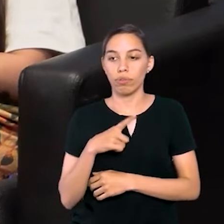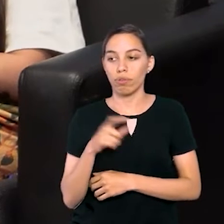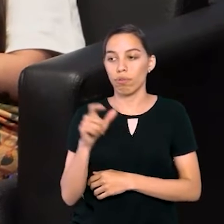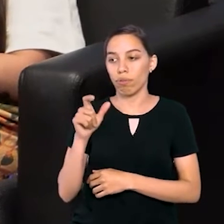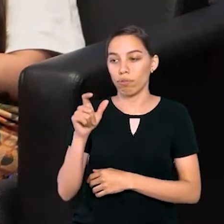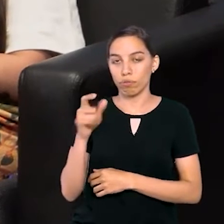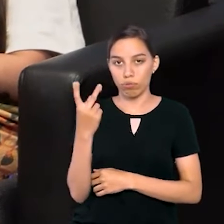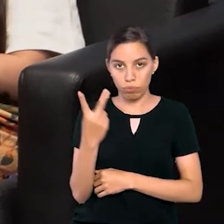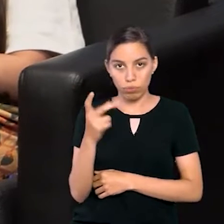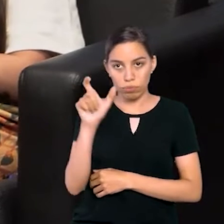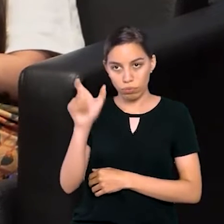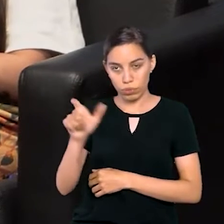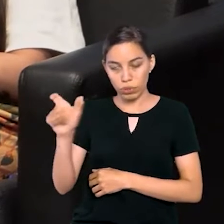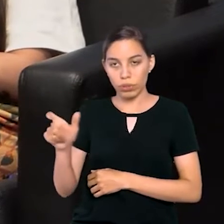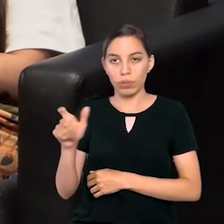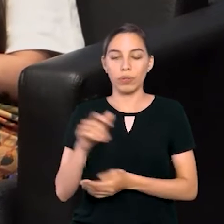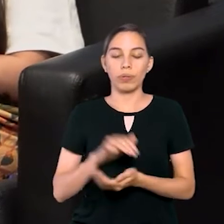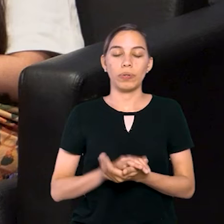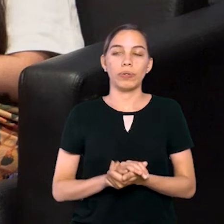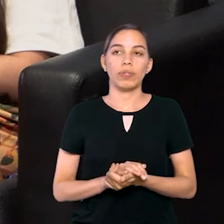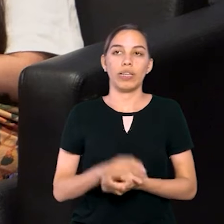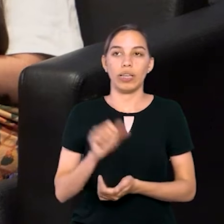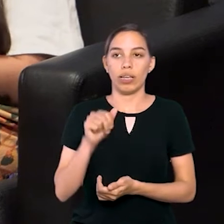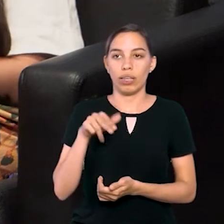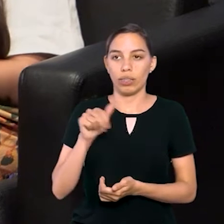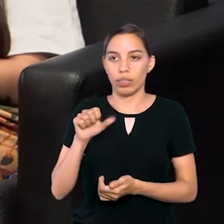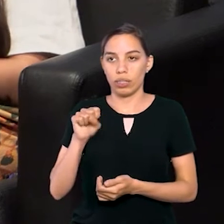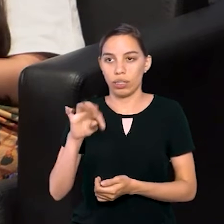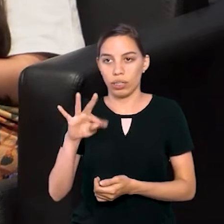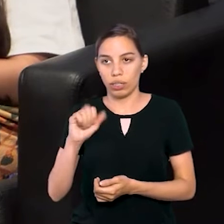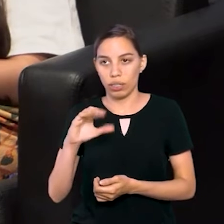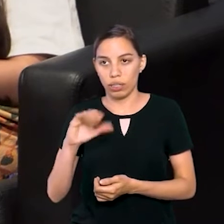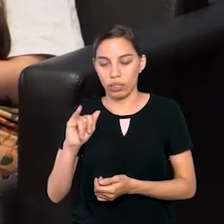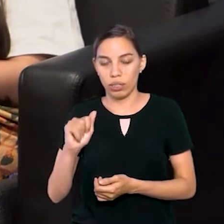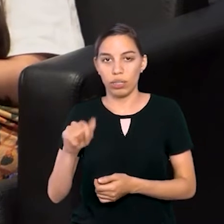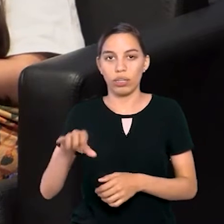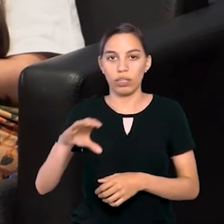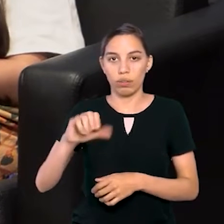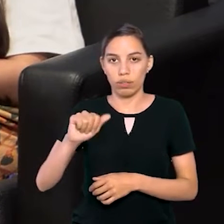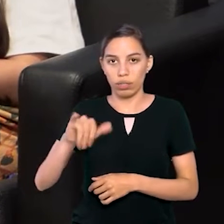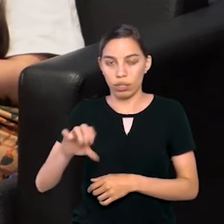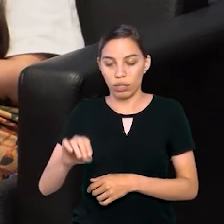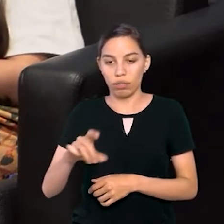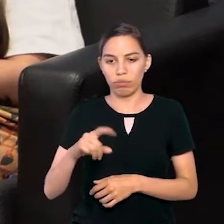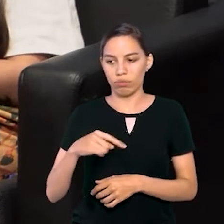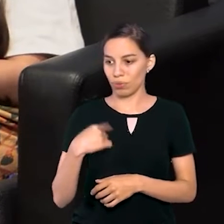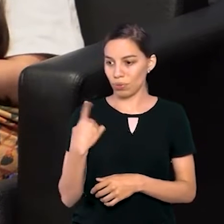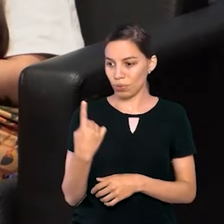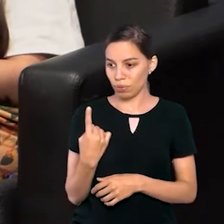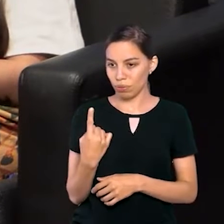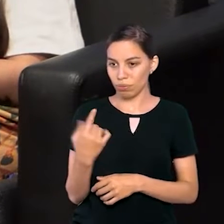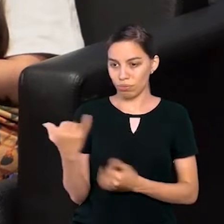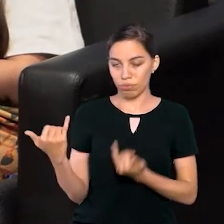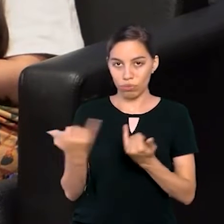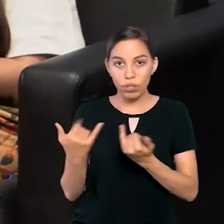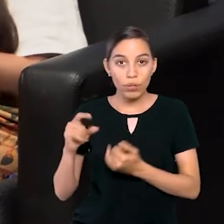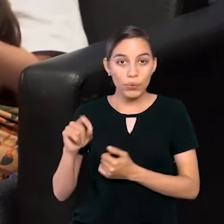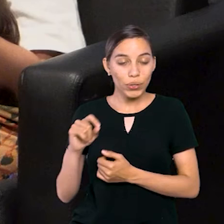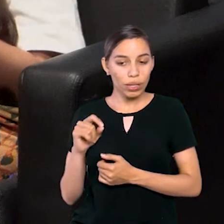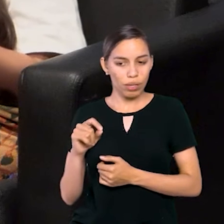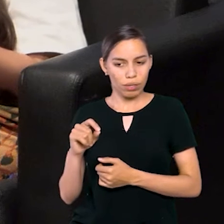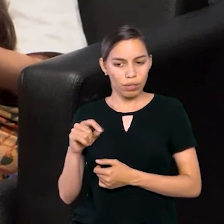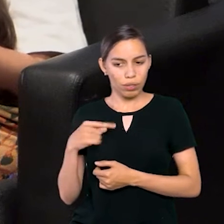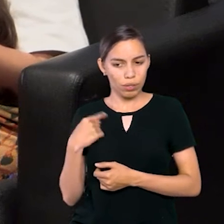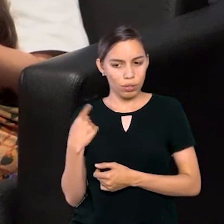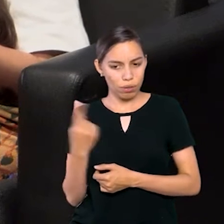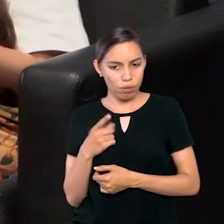né, de que nós temos essa tecnologia do bem viver, e isso implica que esse cuidado não